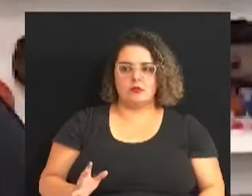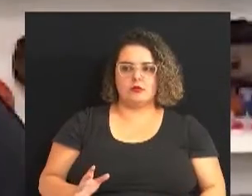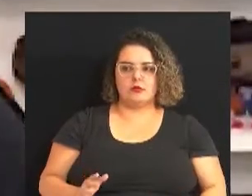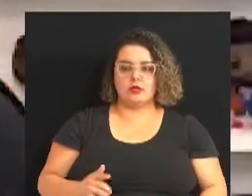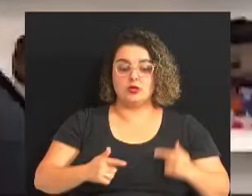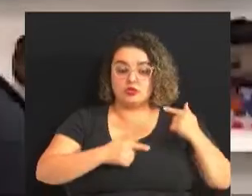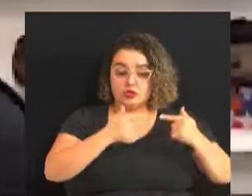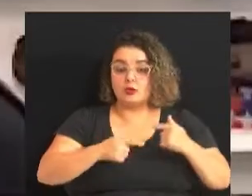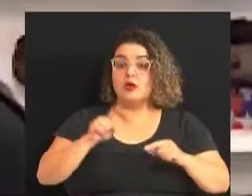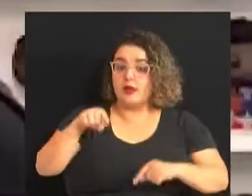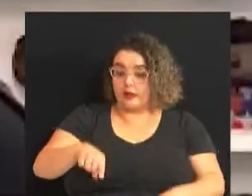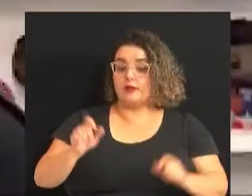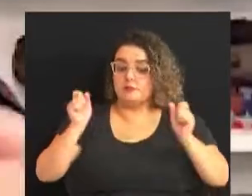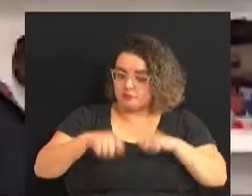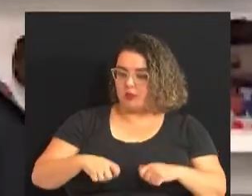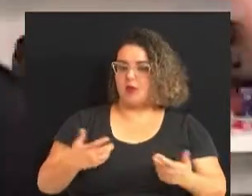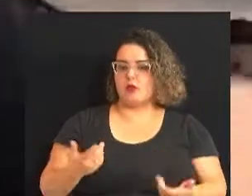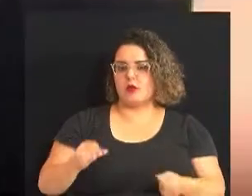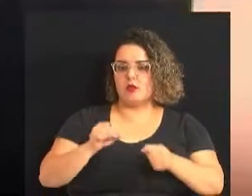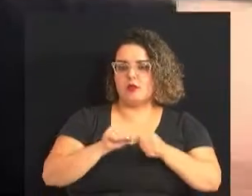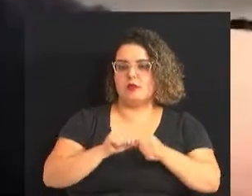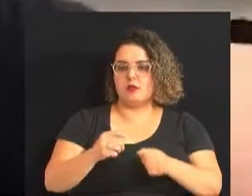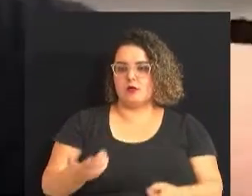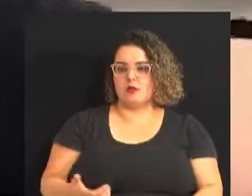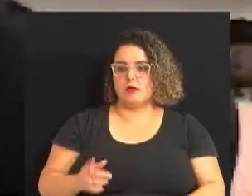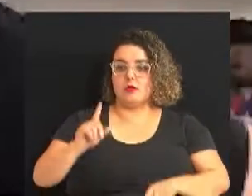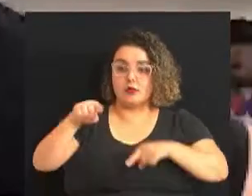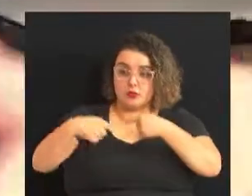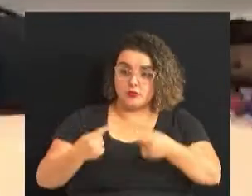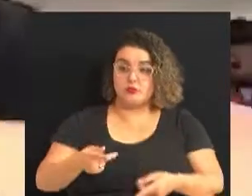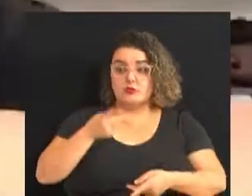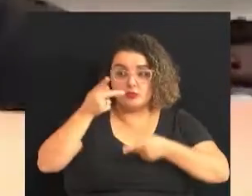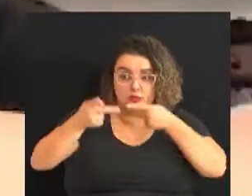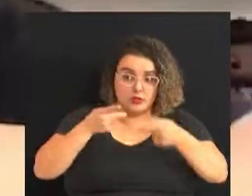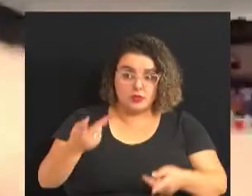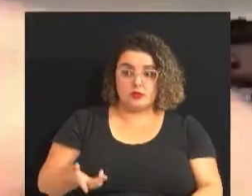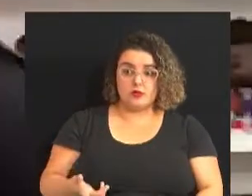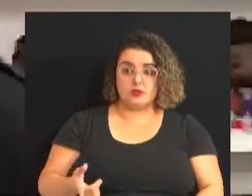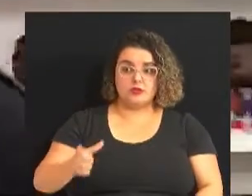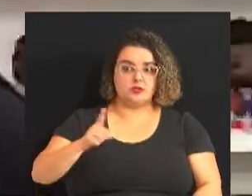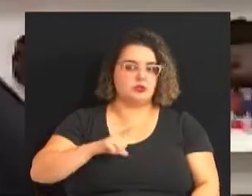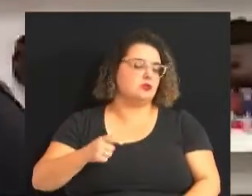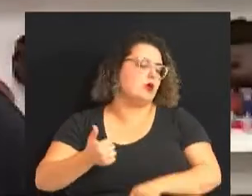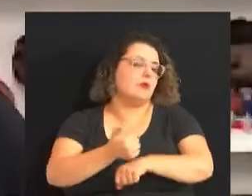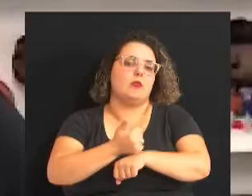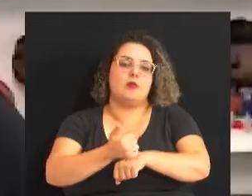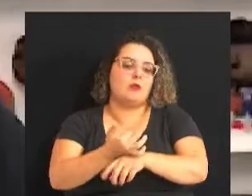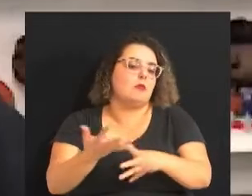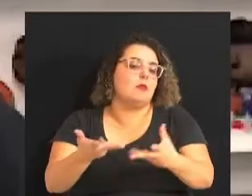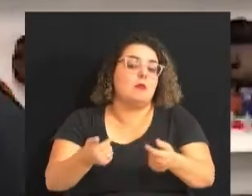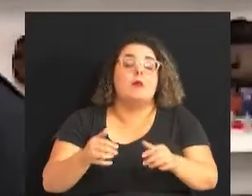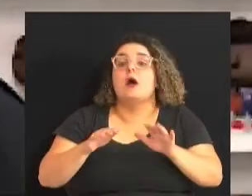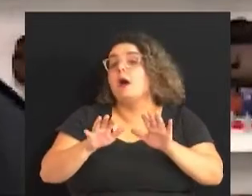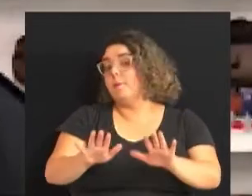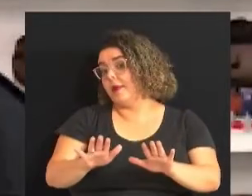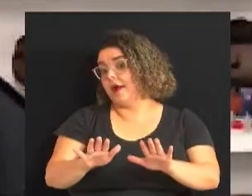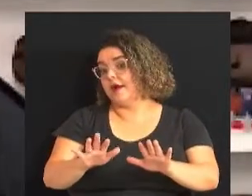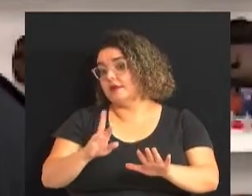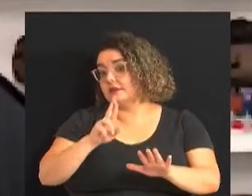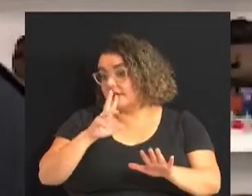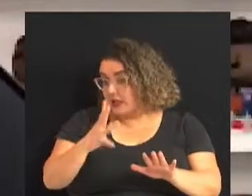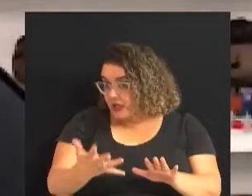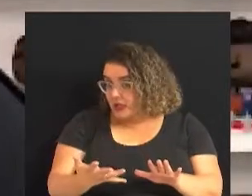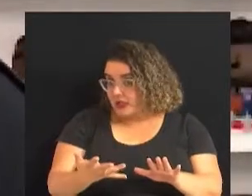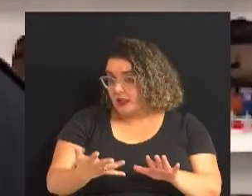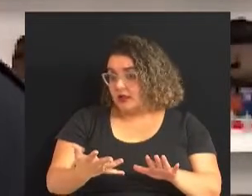que eles podem fazer. Porque, assim, esses outros caras, a gente falou, eles tiveram carreiras maravilhosas. Porém, resultado